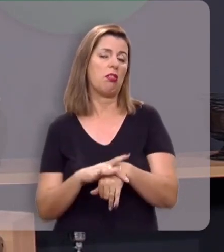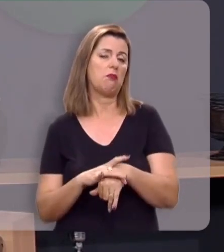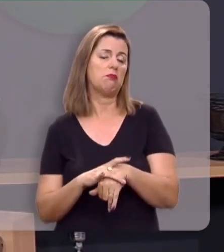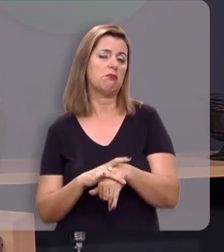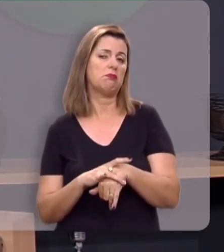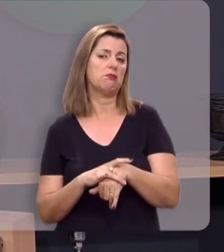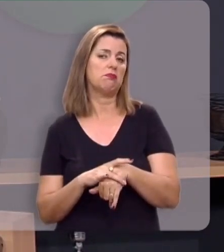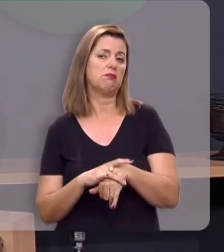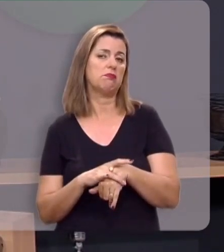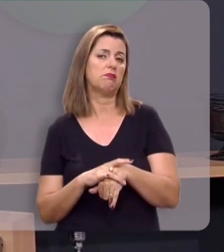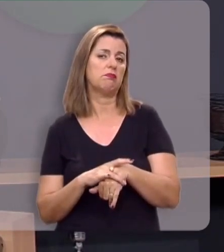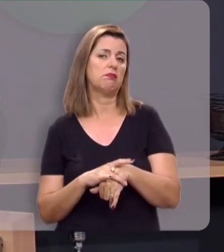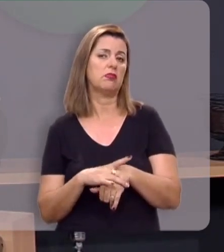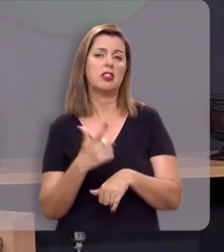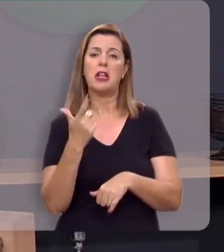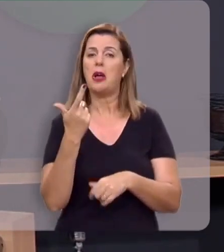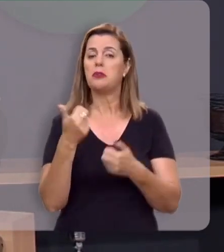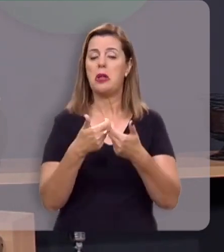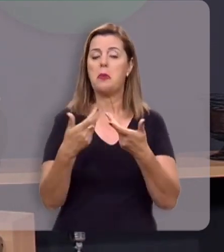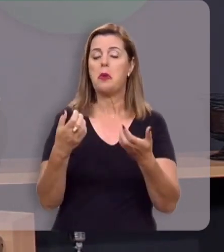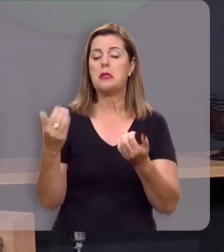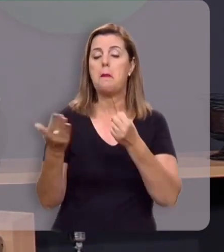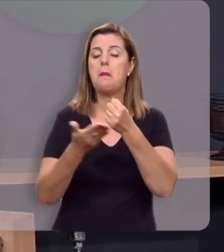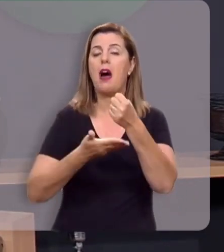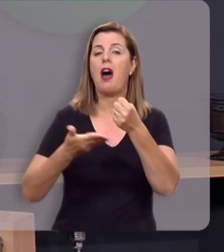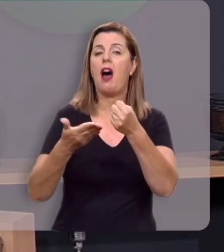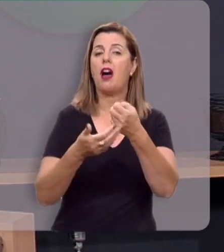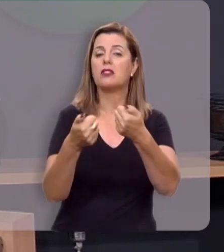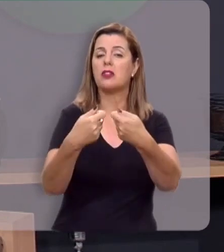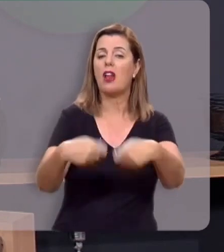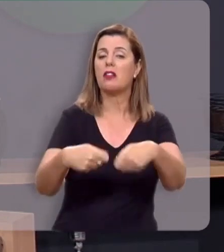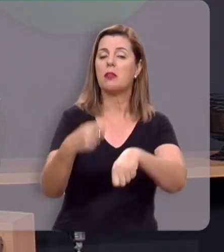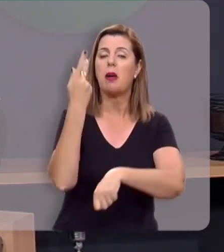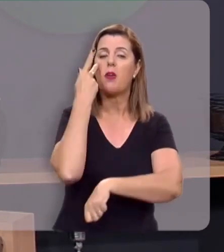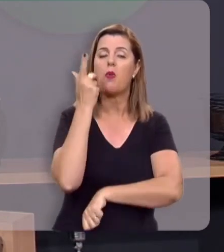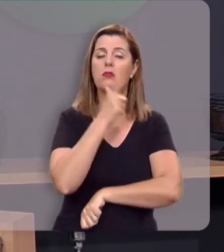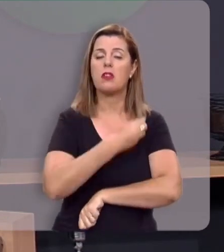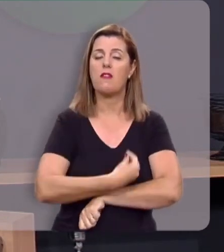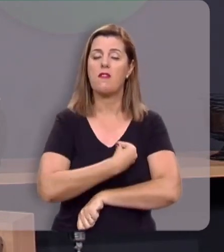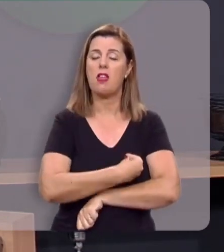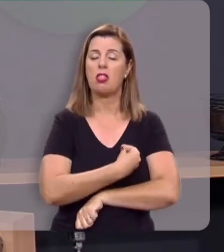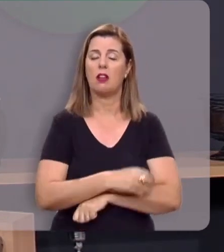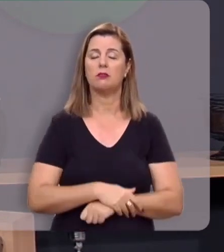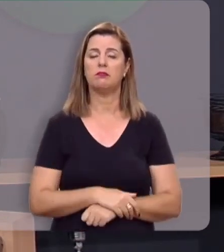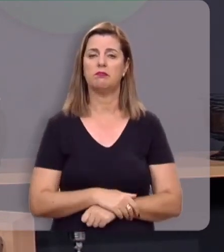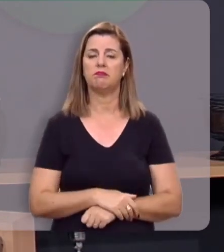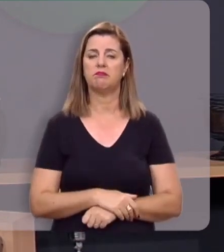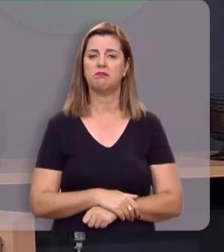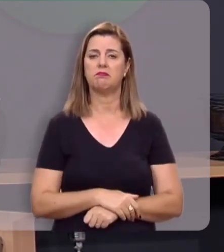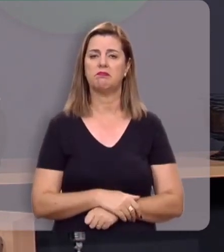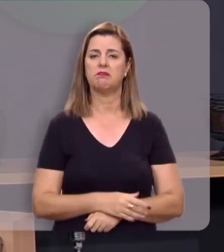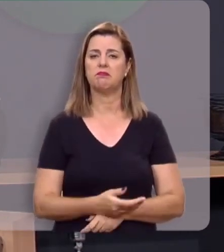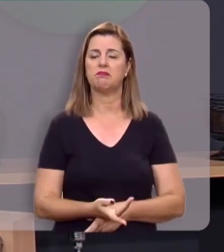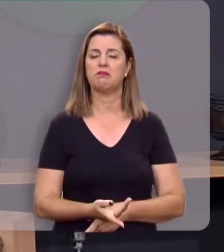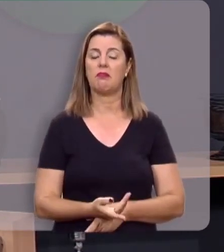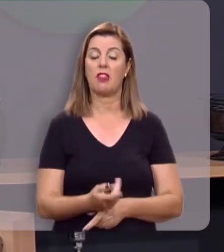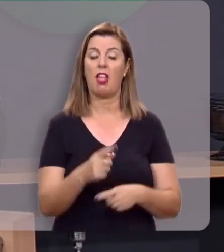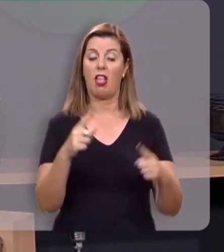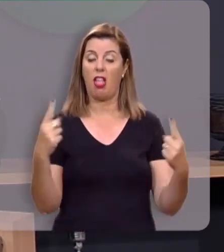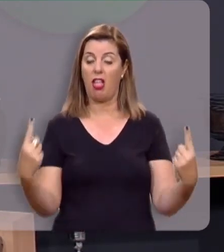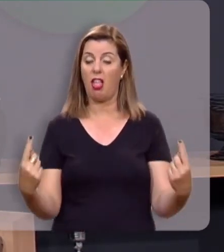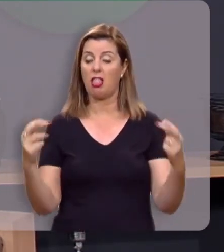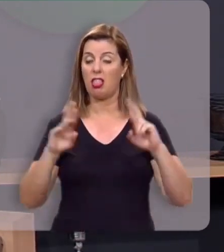doentes, sem o básico, sem o necessário para sobreviver. E